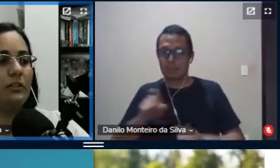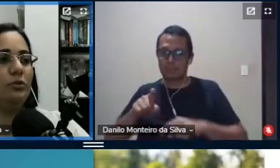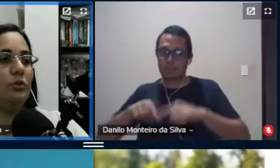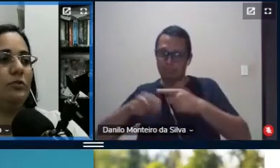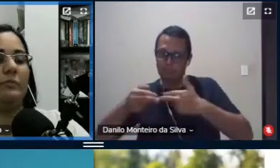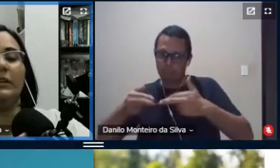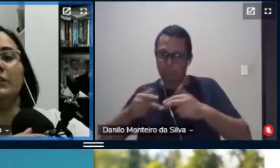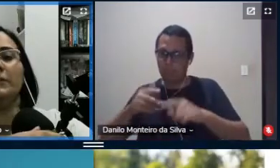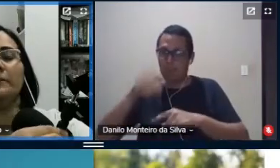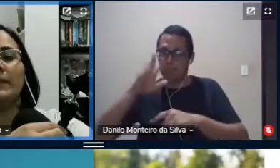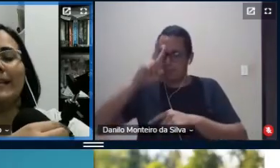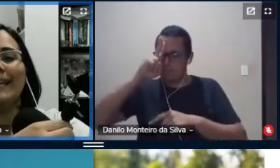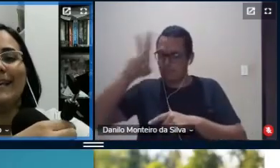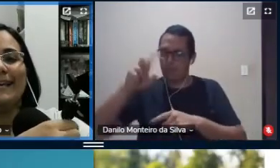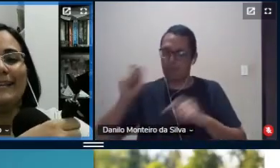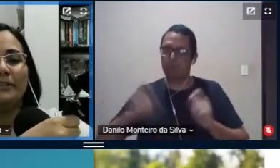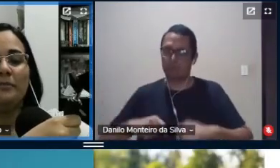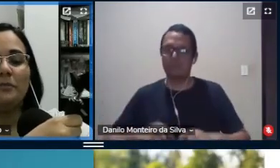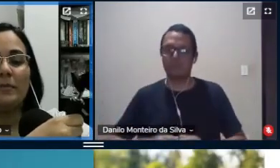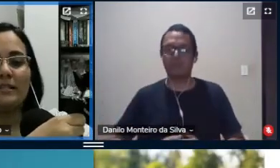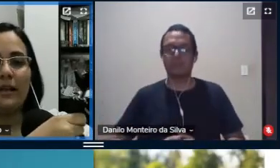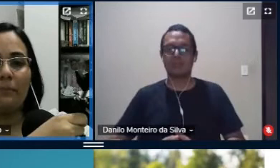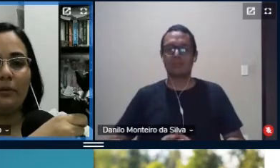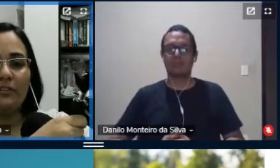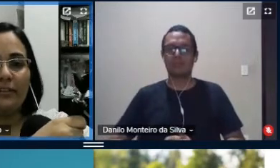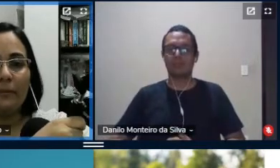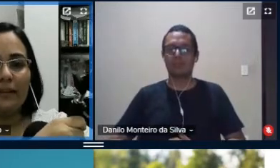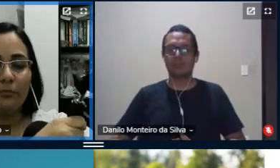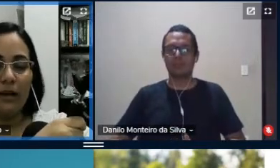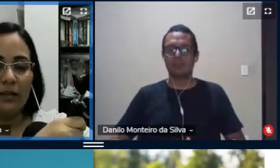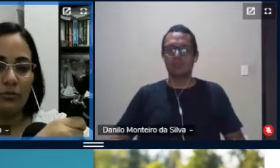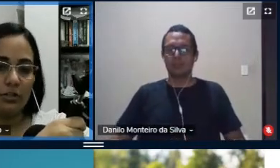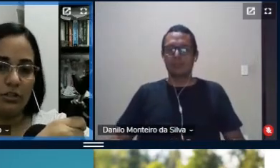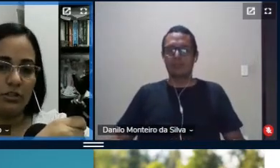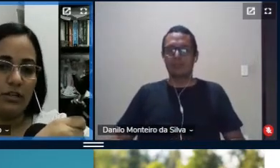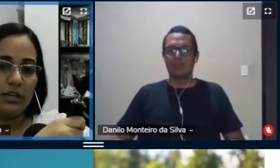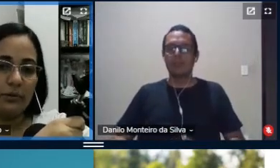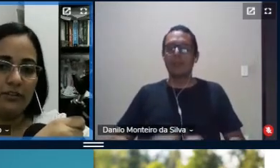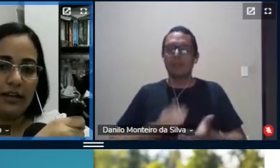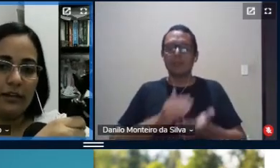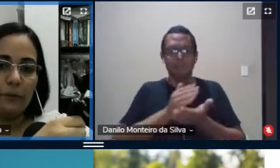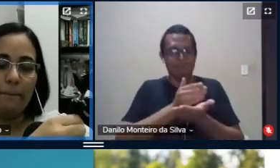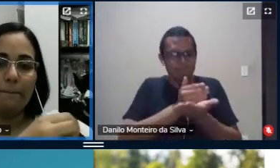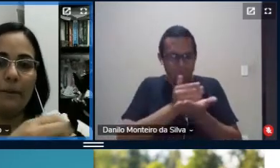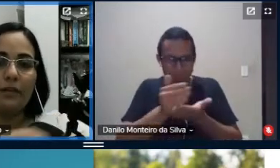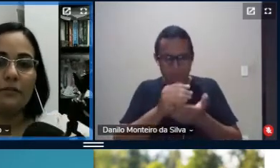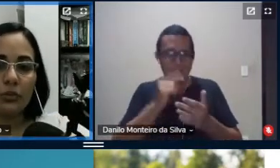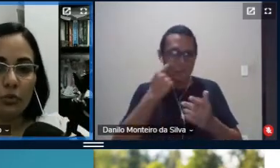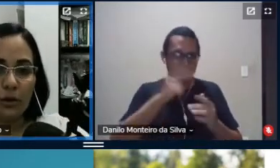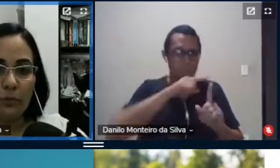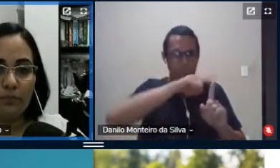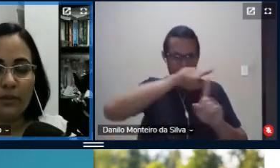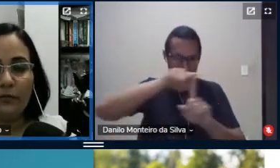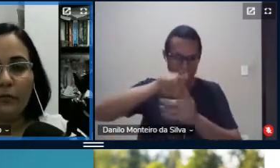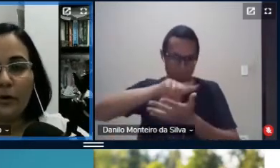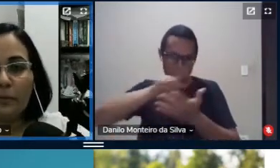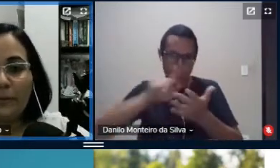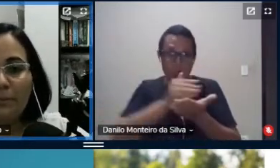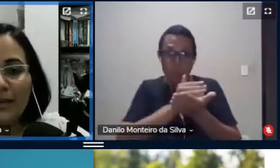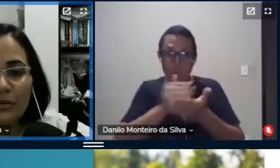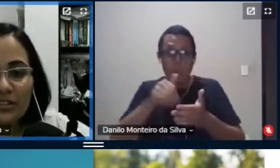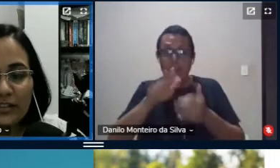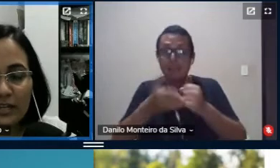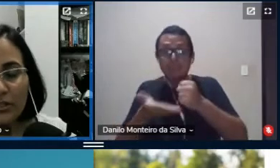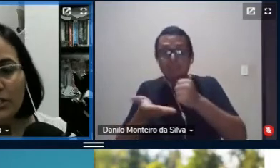Mesmo utilizando todos os EPIs. Então, vamos começar pelo ensaio mais básico que a gente tem, que é o ensaio visual. Foi